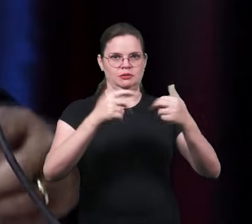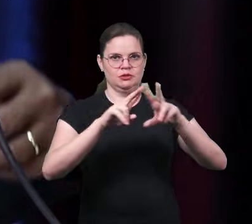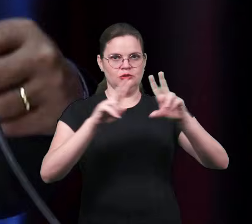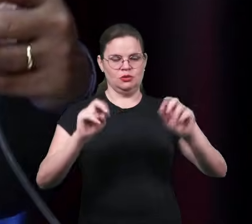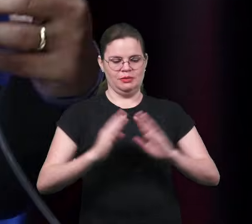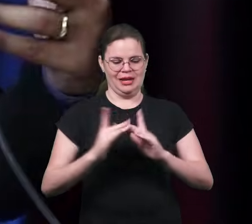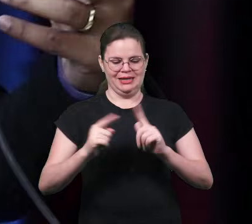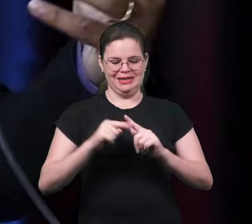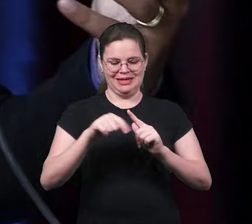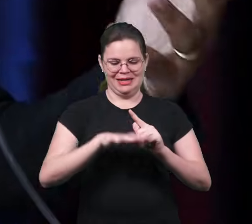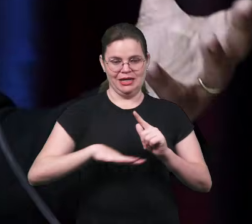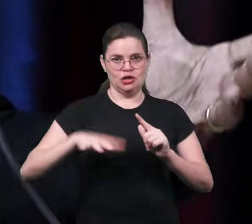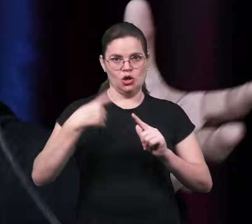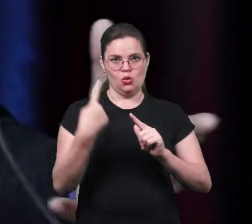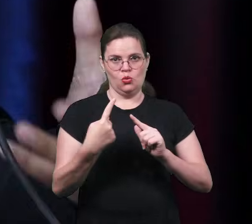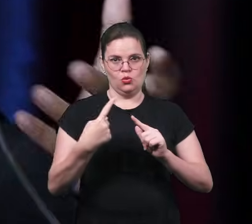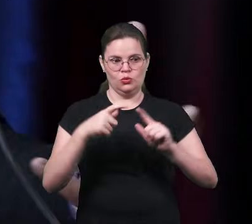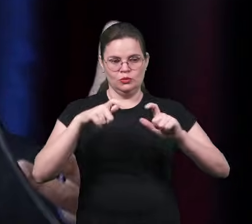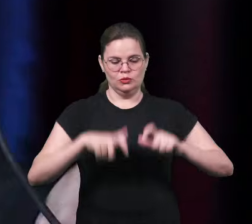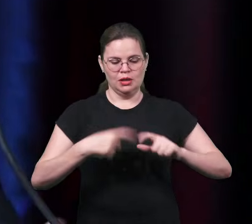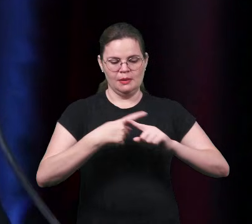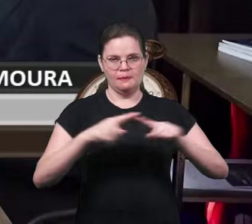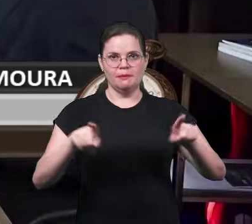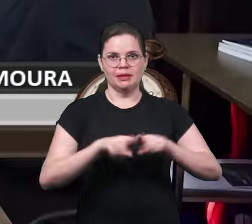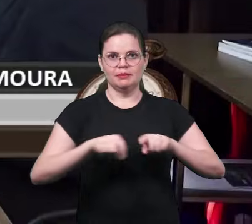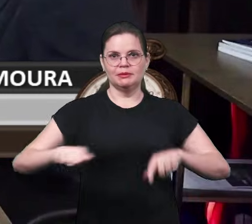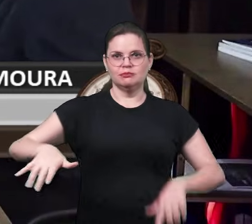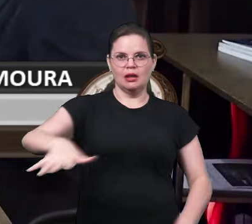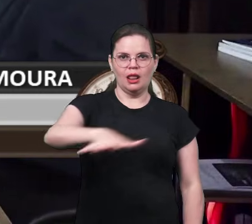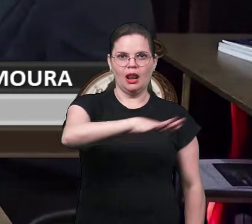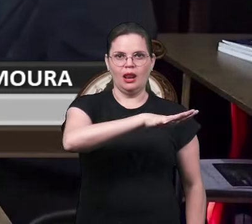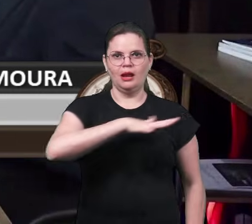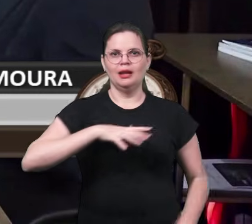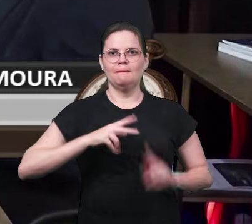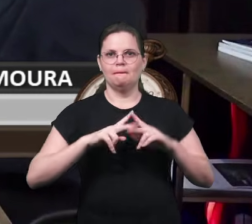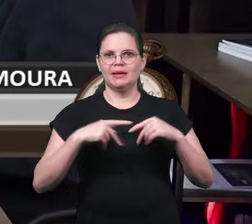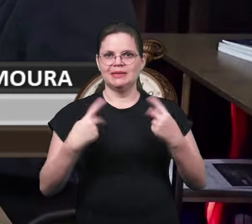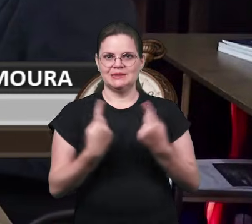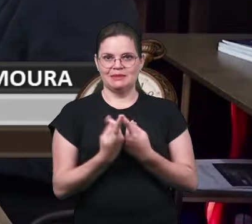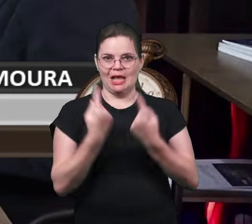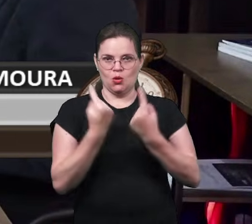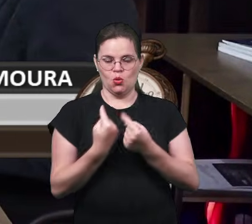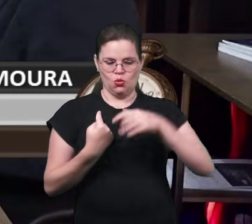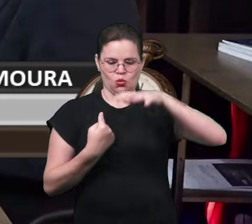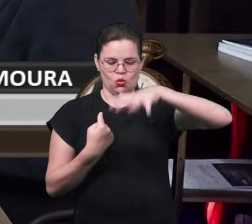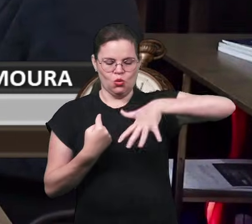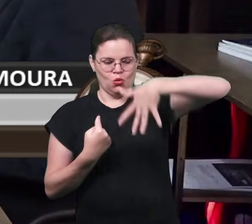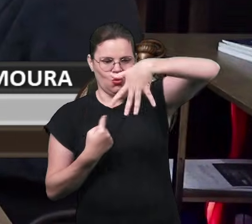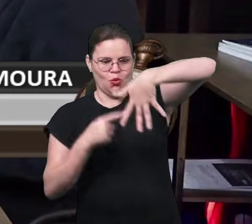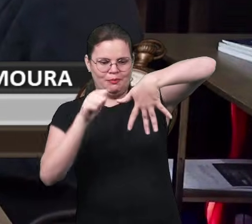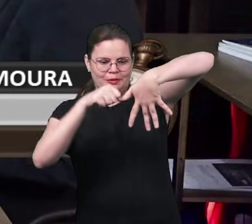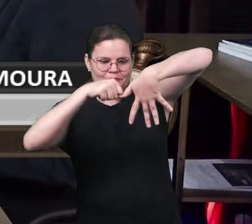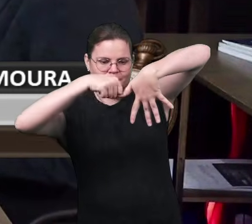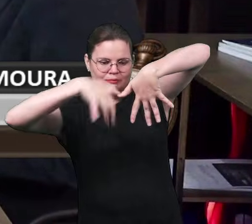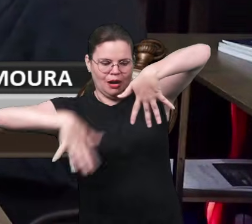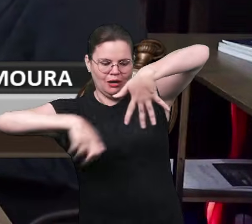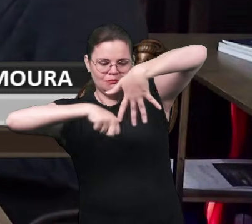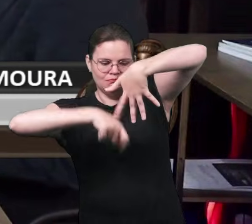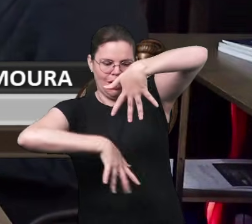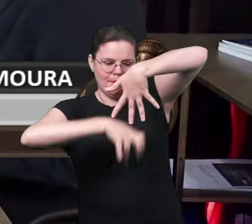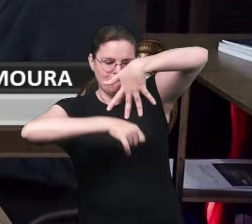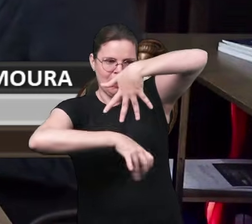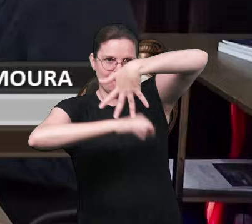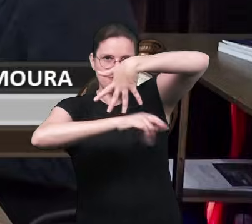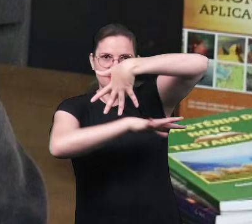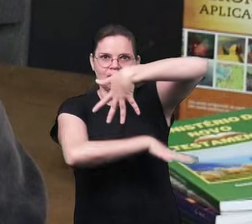também a nível de obra, de como presbitério, todo, de região, de área, de polo. Sim. E é interessante que você vai